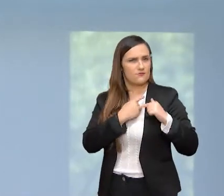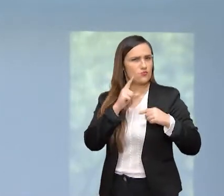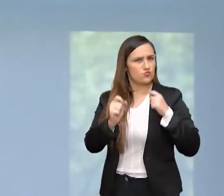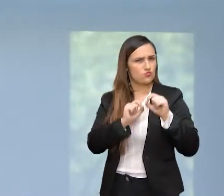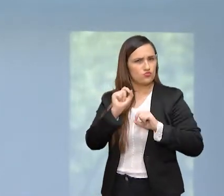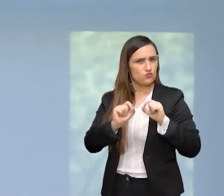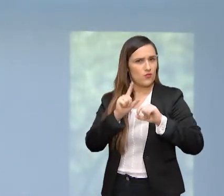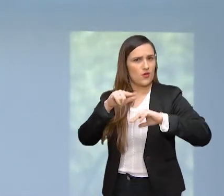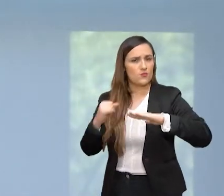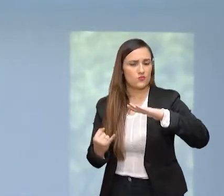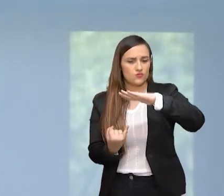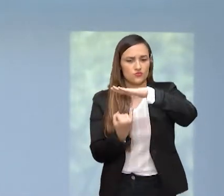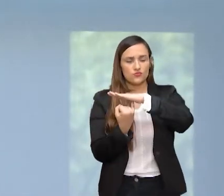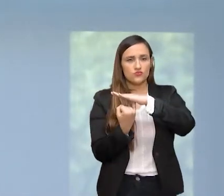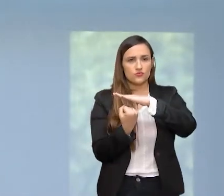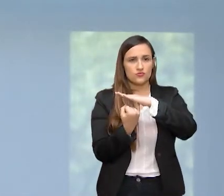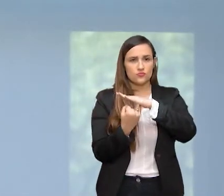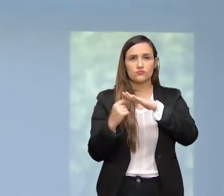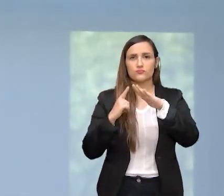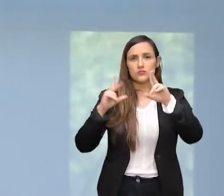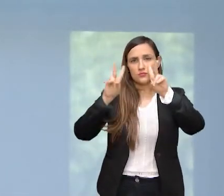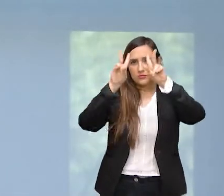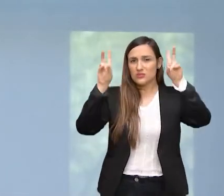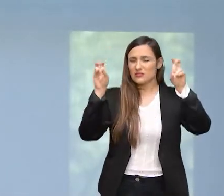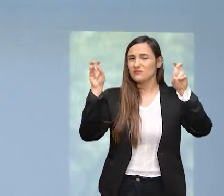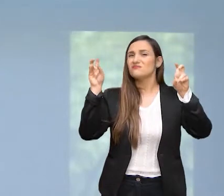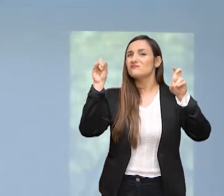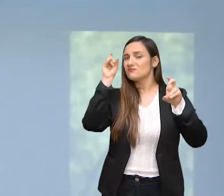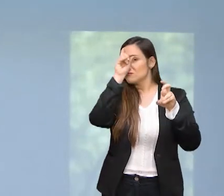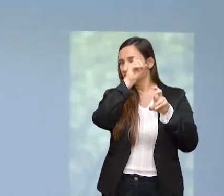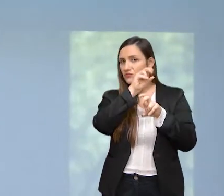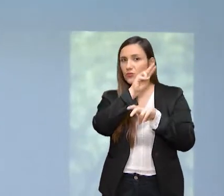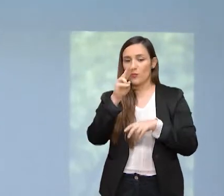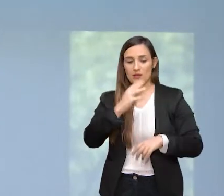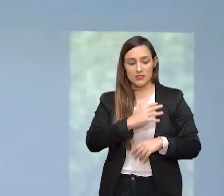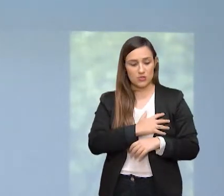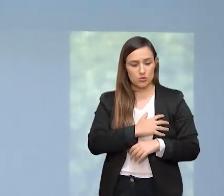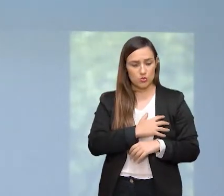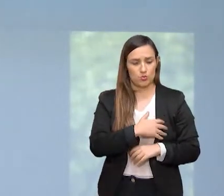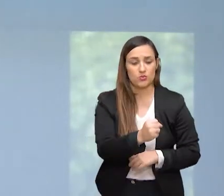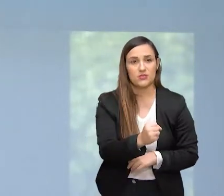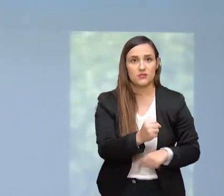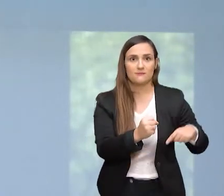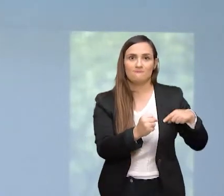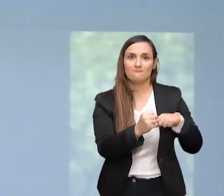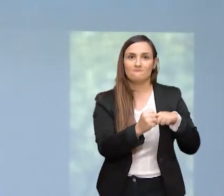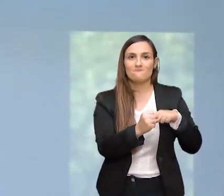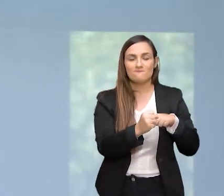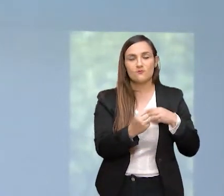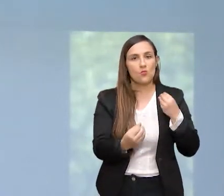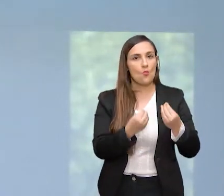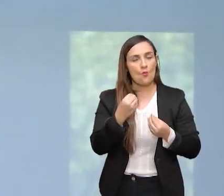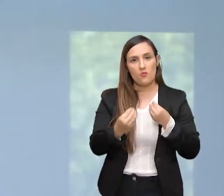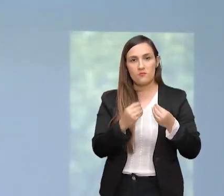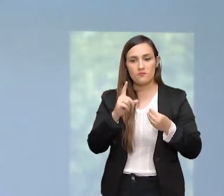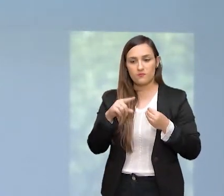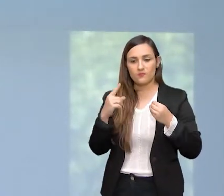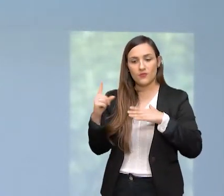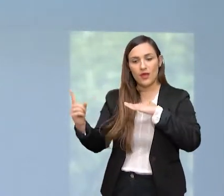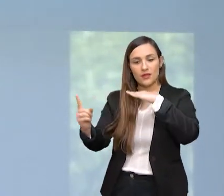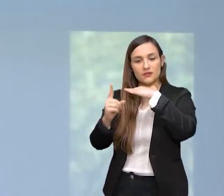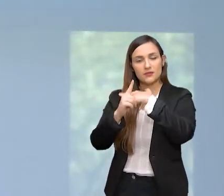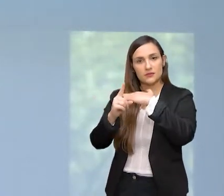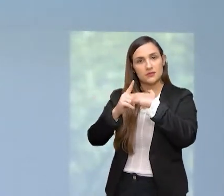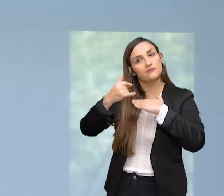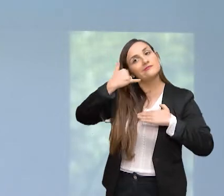Fique sabendo que é uma entidade que lida com um tema bastante delicado, o suicídio. O trabalho realizado